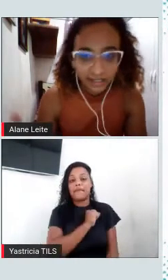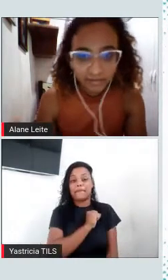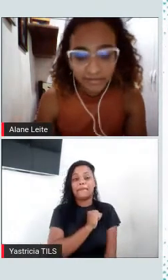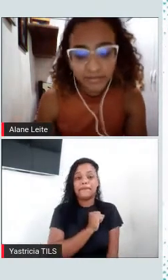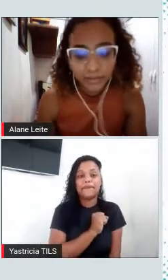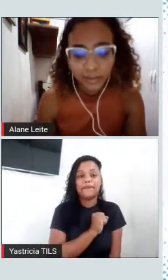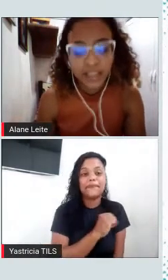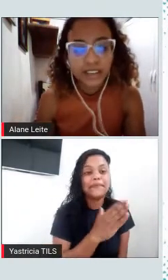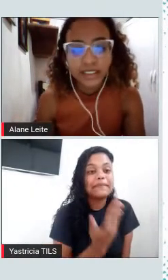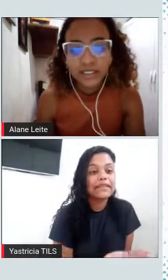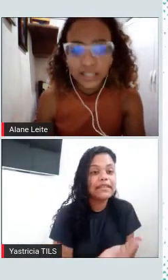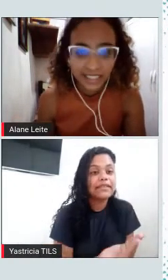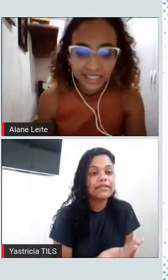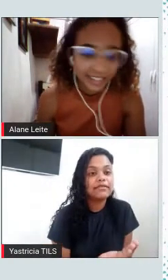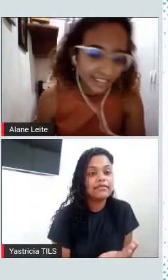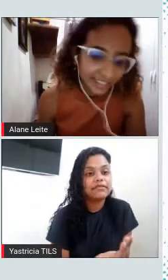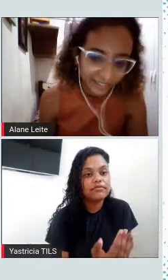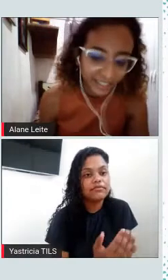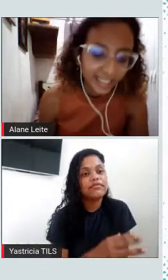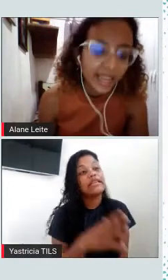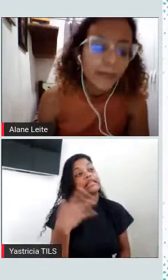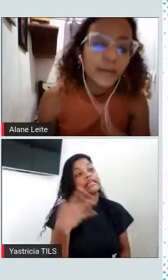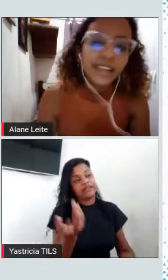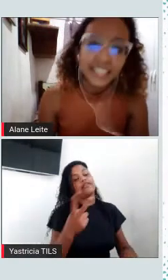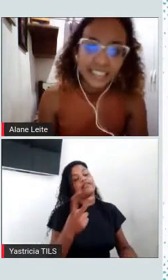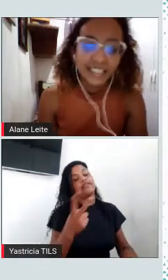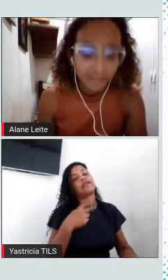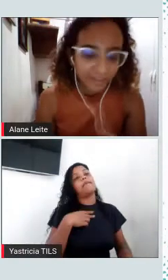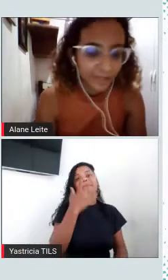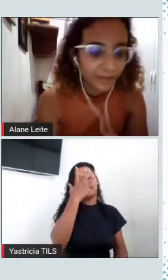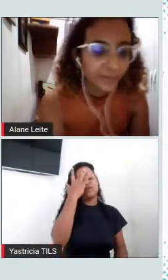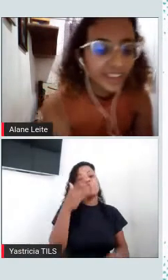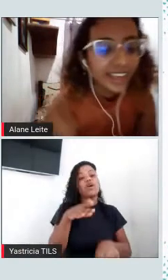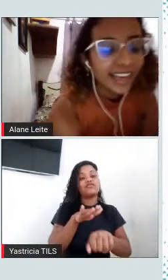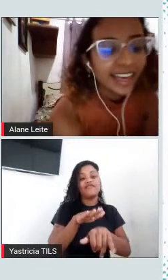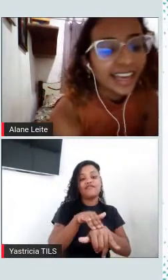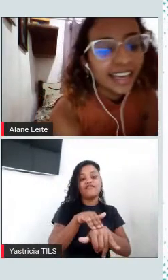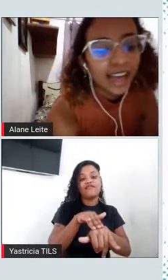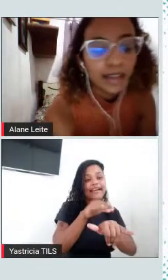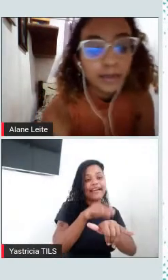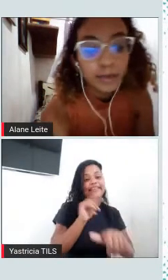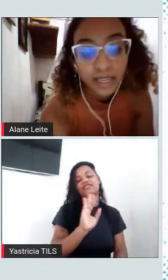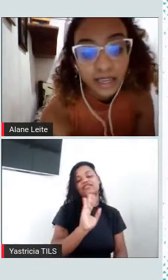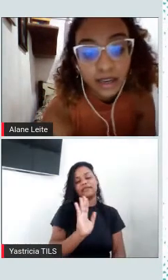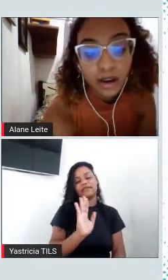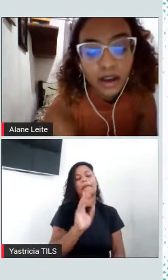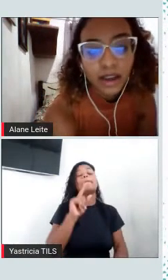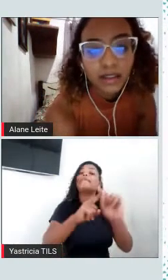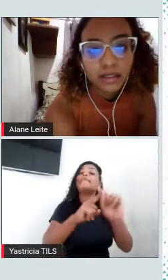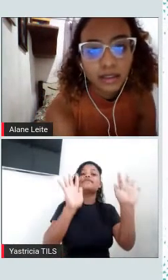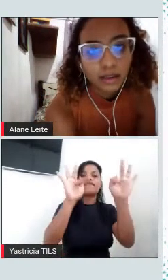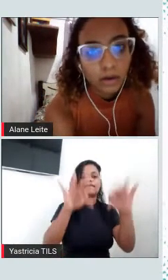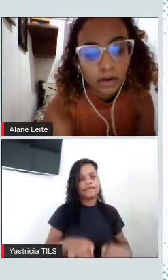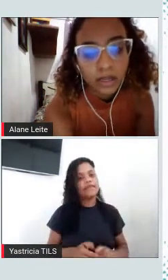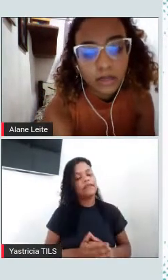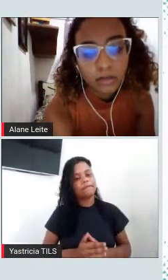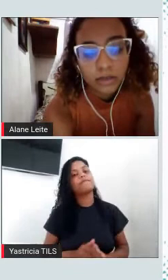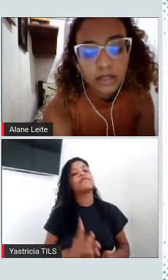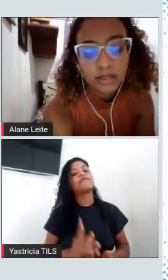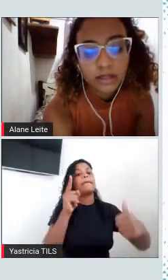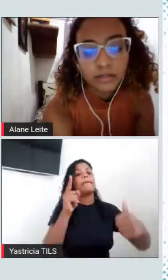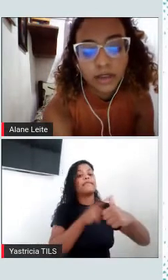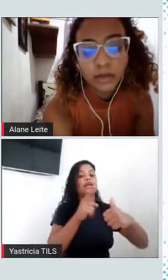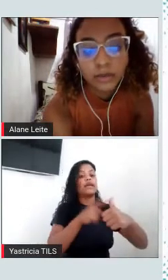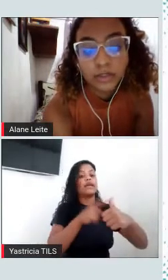Quer dizer, veganos e etc. não, né? Mas, enfim. Na primeira, está ocorrendo